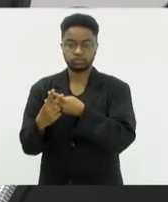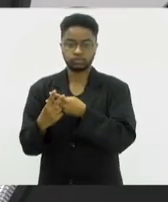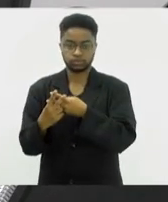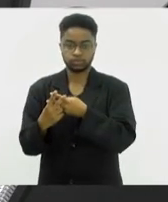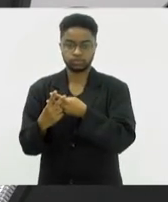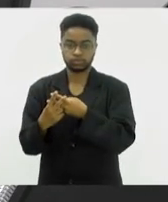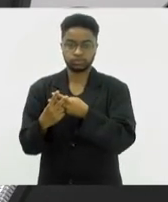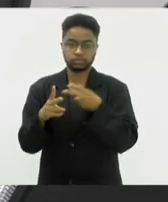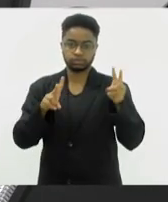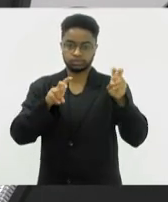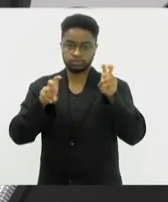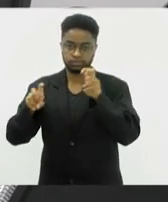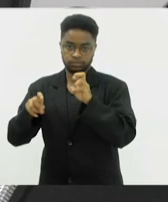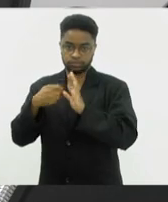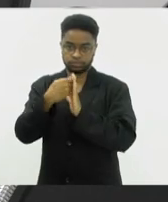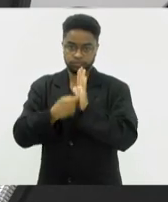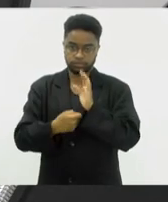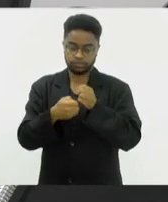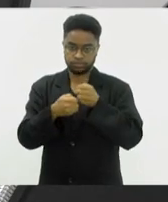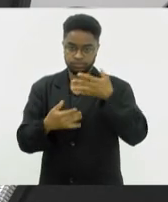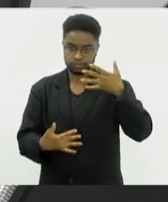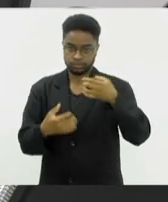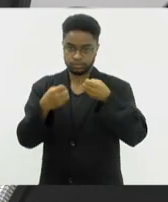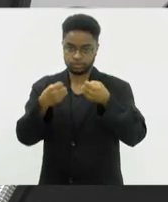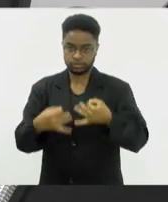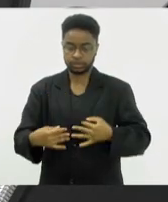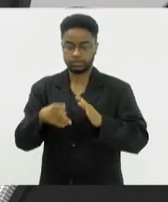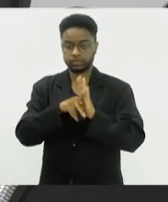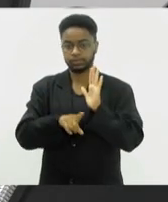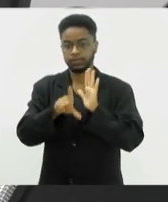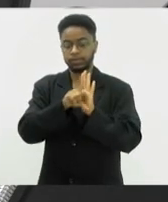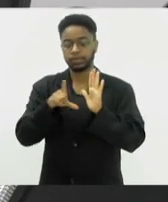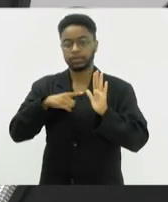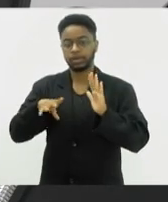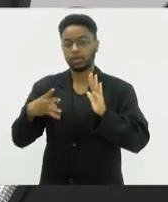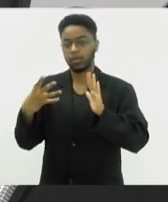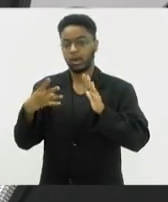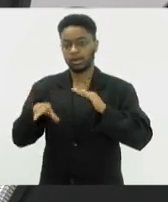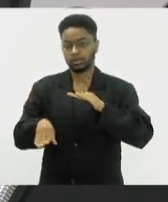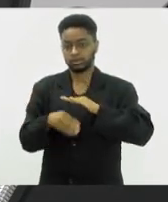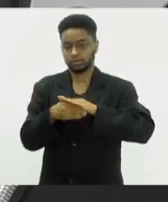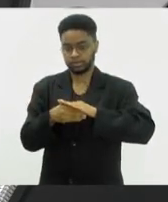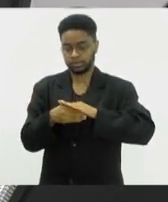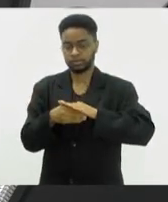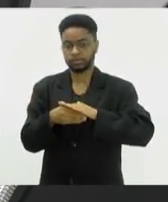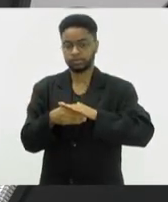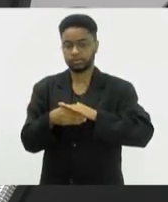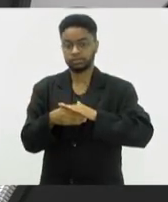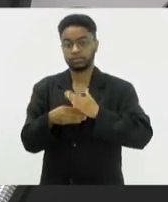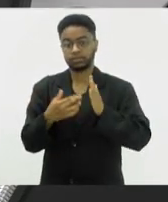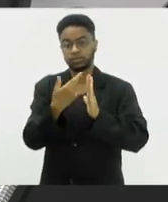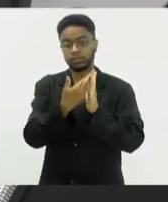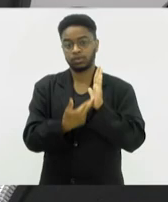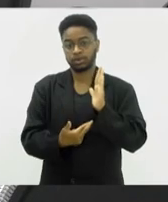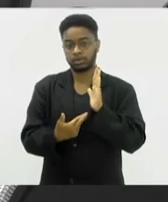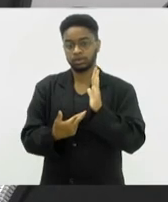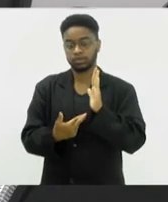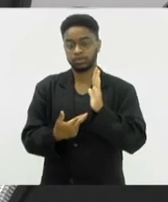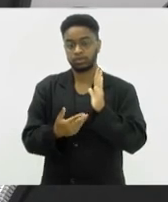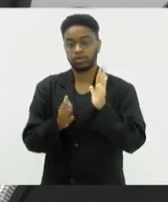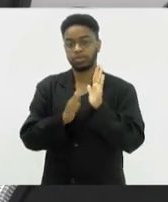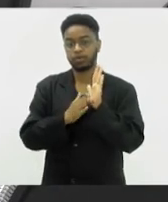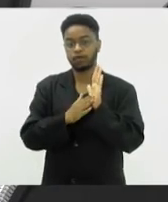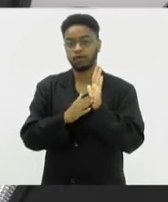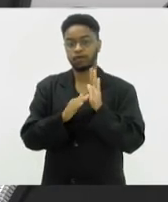menciona. O projeto recebeu 4 emendas, E a relatoria está propondo o